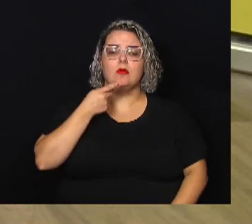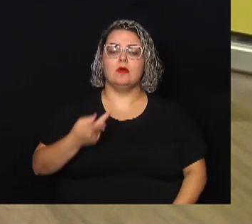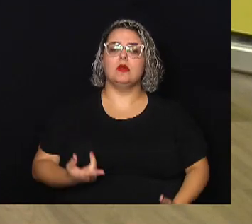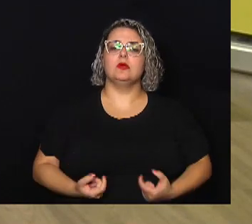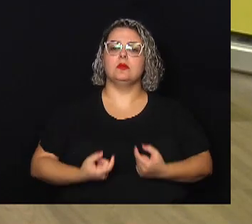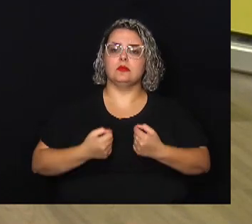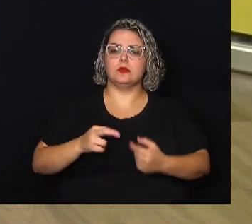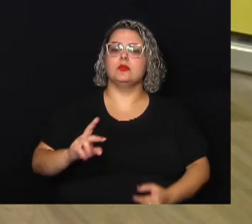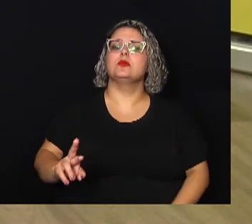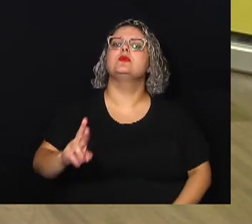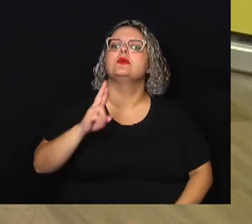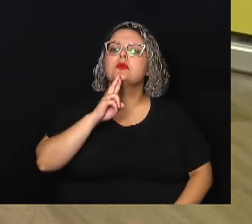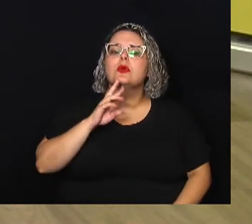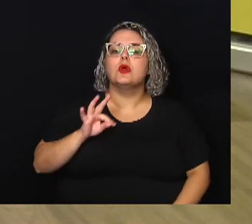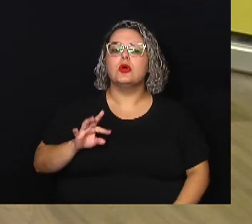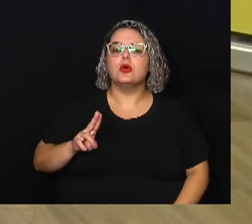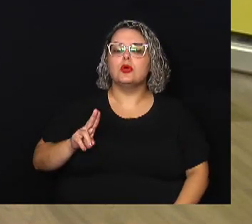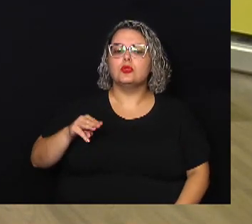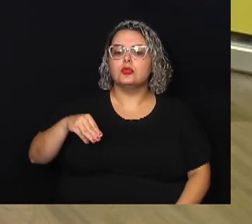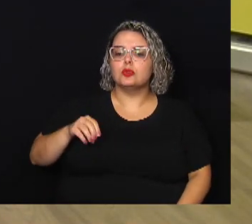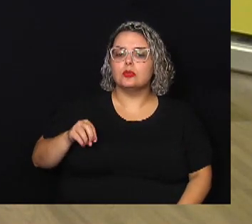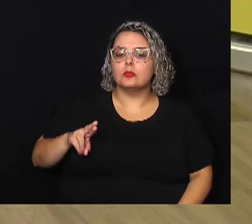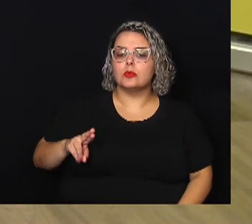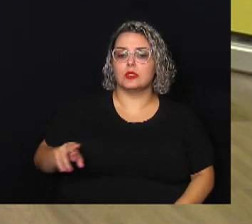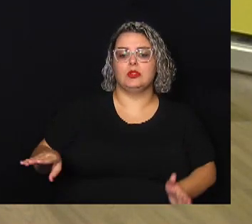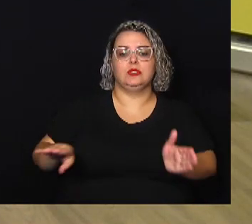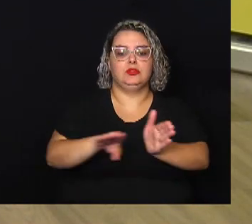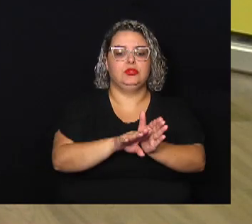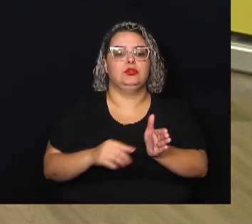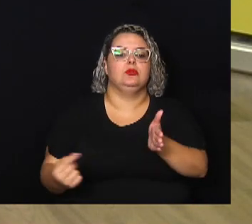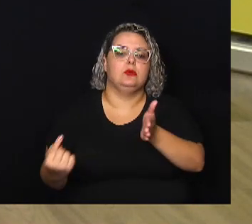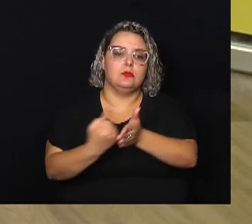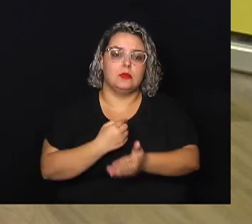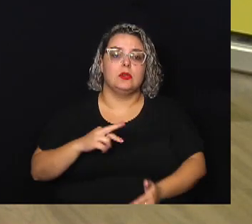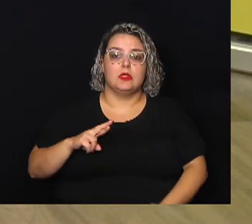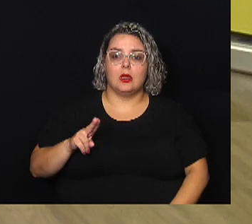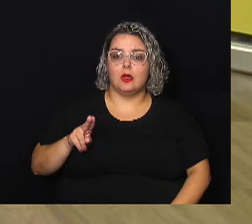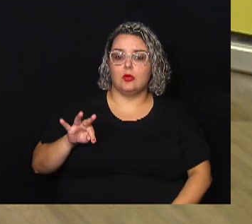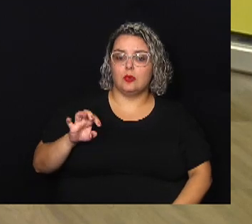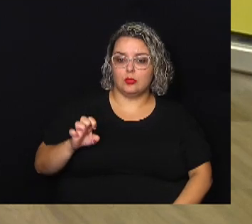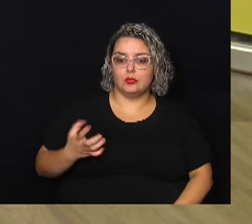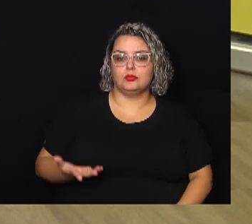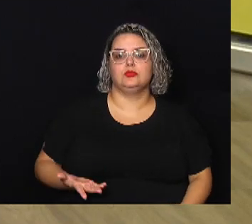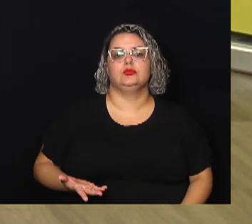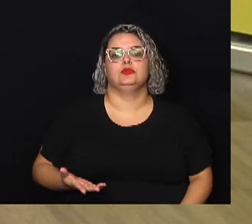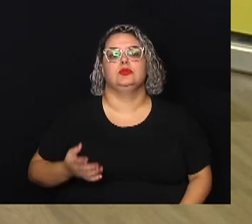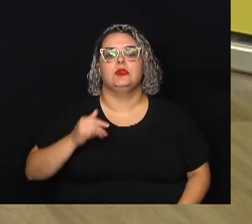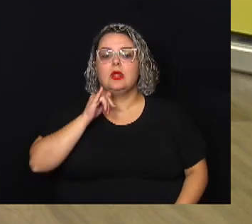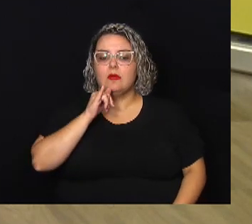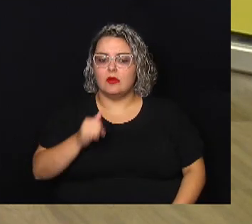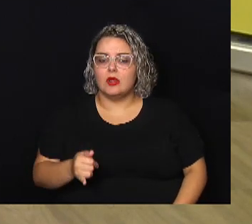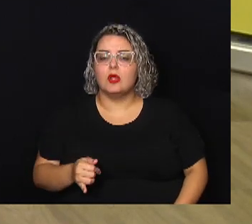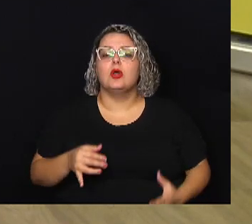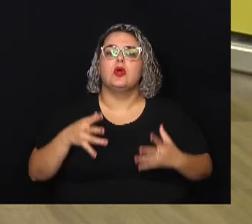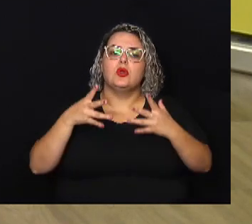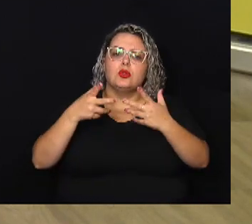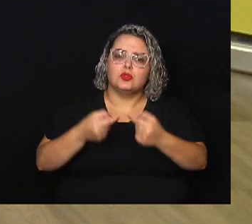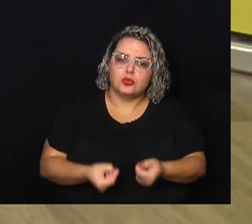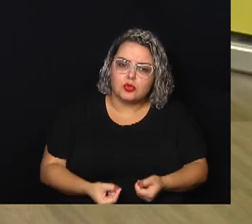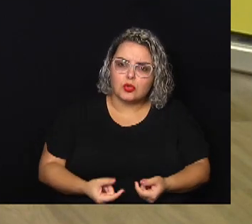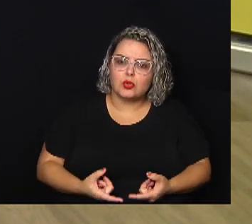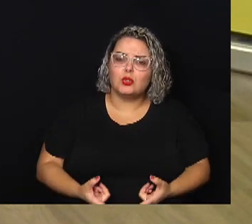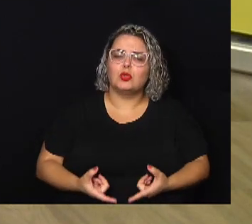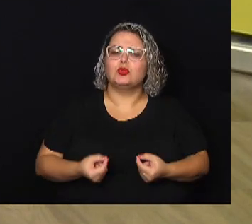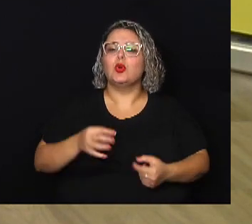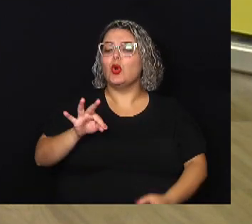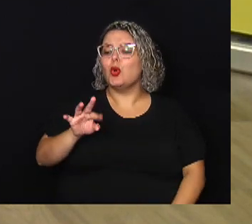senhor responde tumor. Aí chegou uma pergunta aqui da Ruth do centro de Campinas e ela fala: todo tumor pode ser